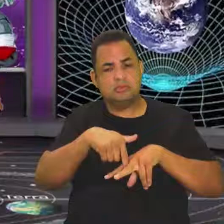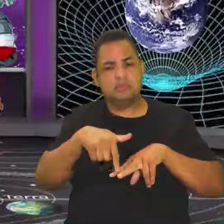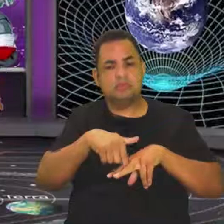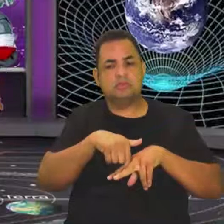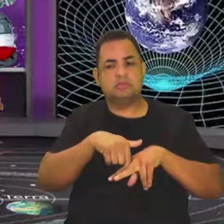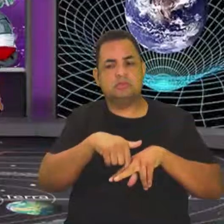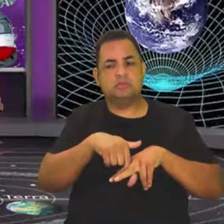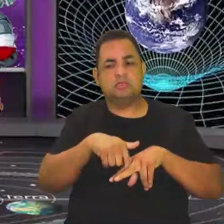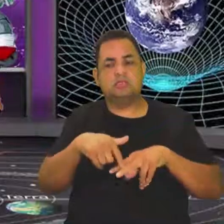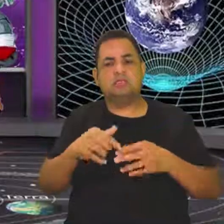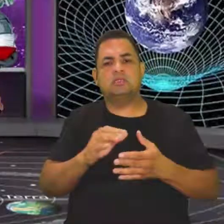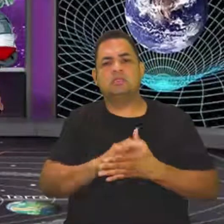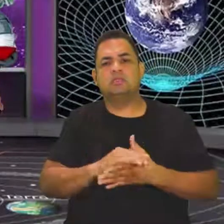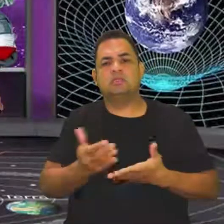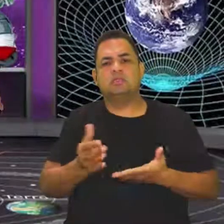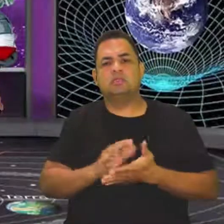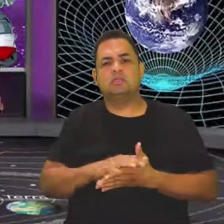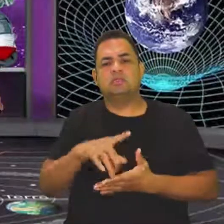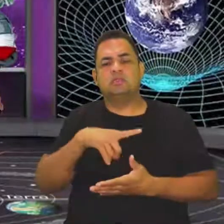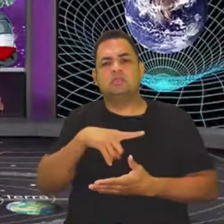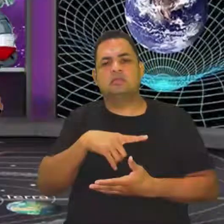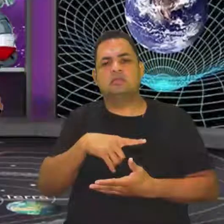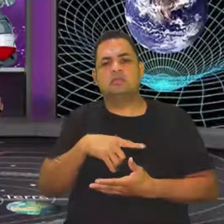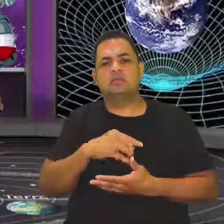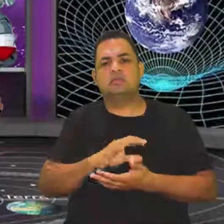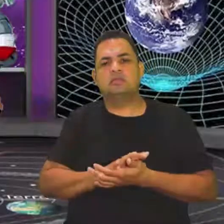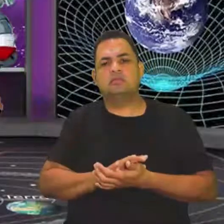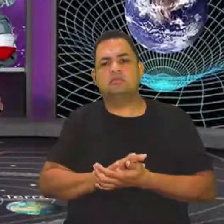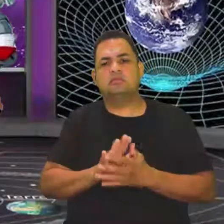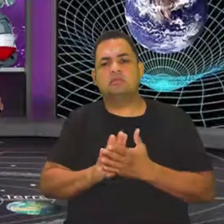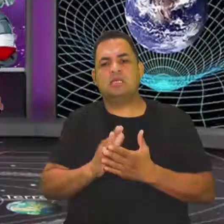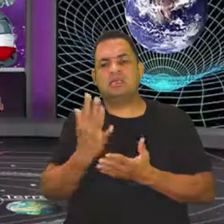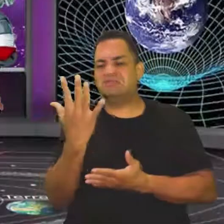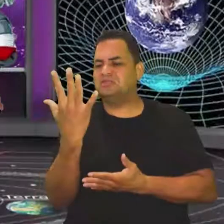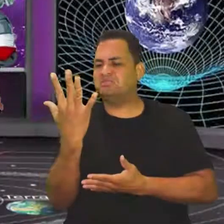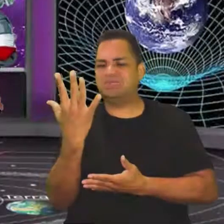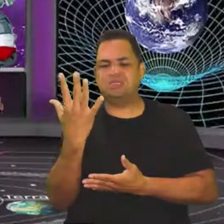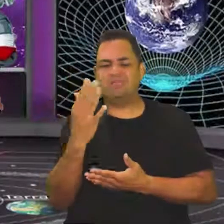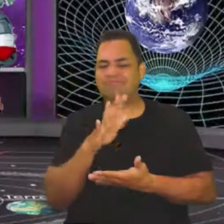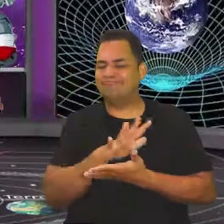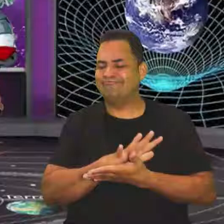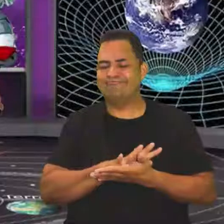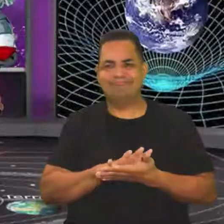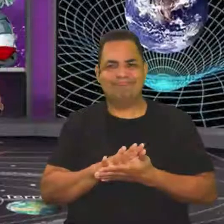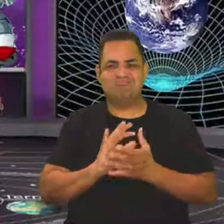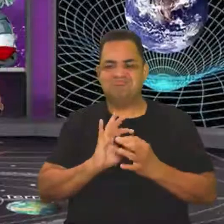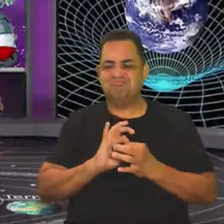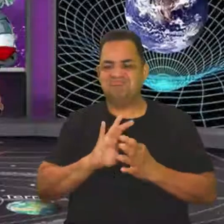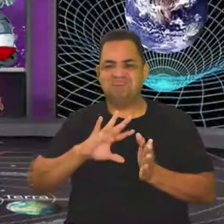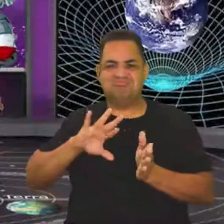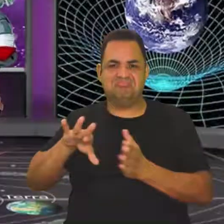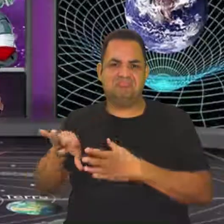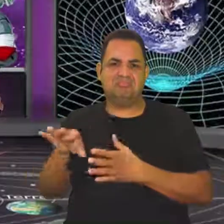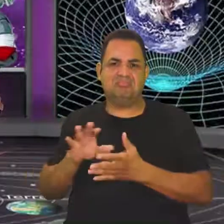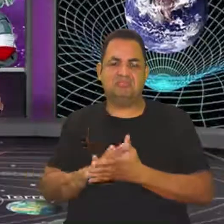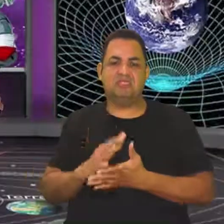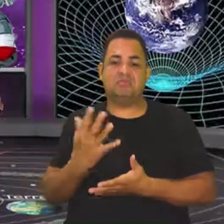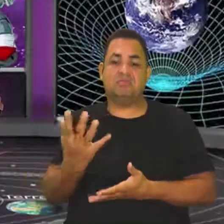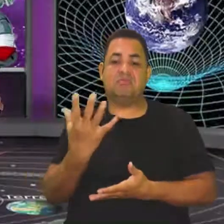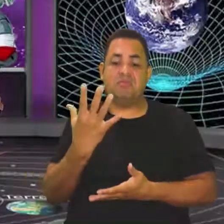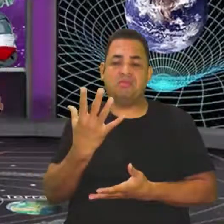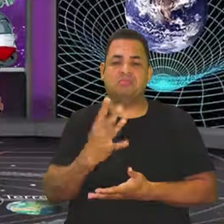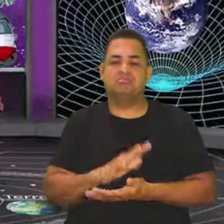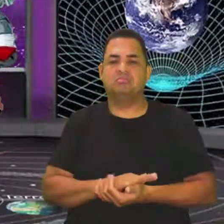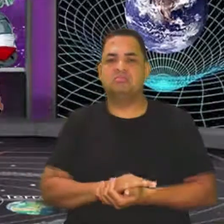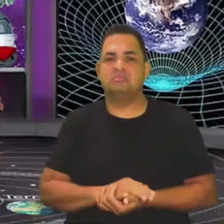agora, até brincando, né? Tem aquela questão do espelho. Espelho não tem nada a ver com raio, gente. Não tem nada a ver. Espelho é apenas reflexo. O que você tem